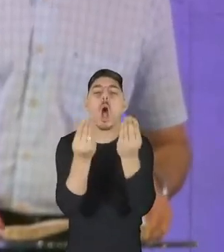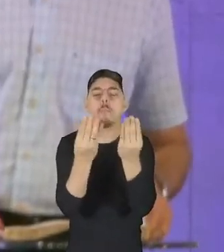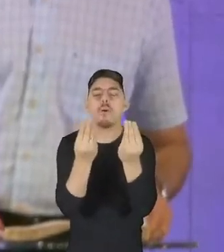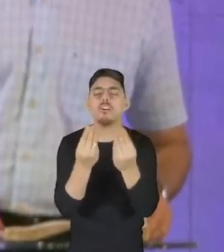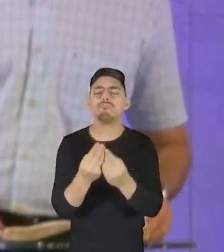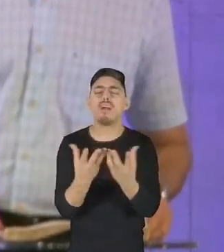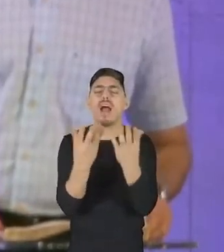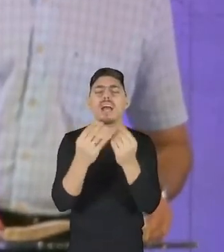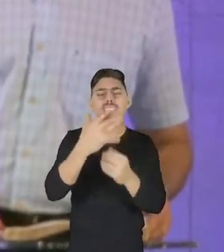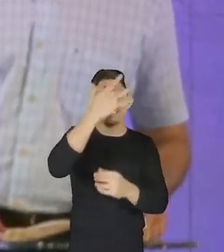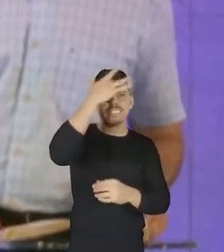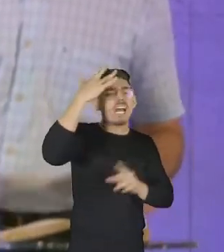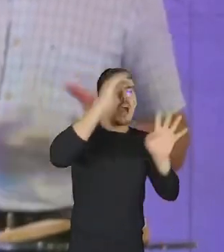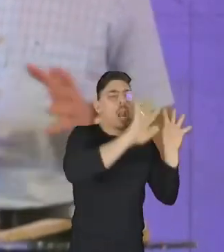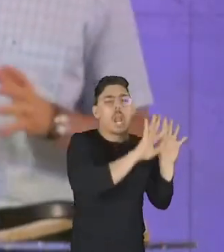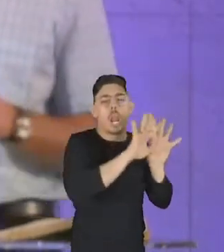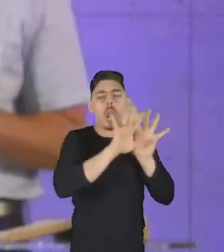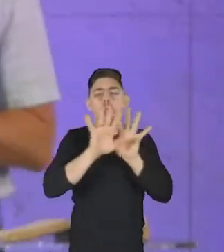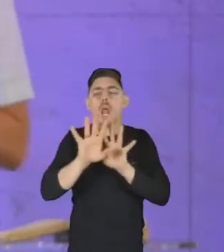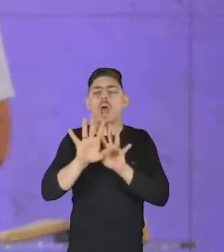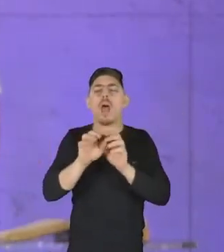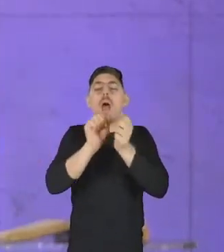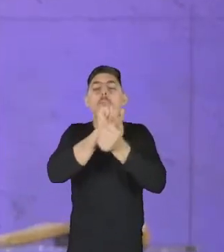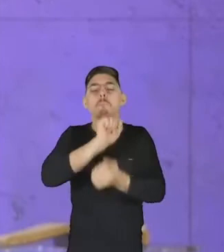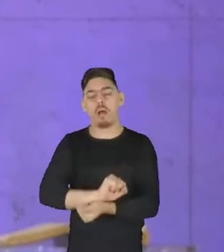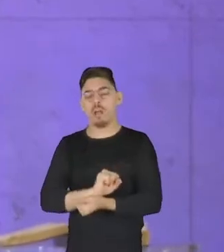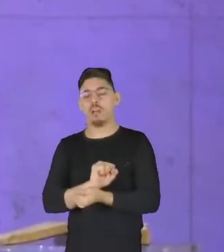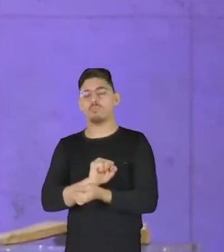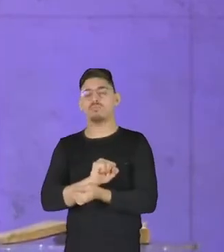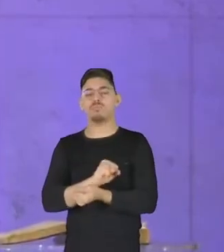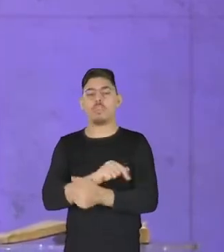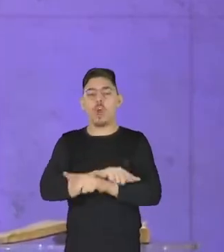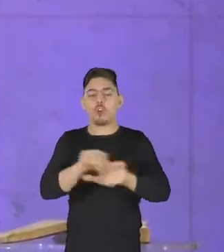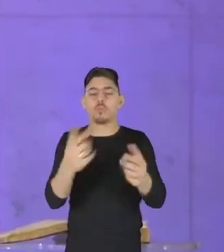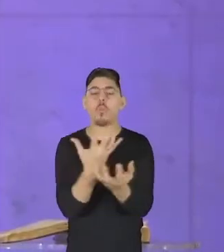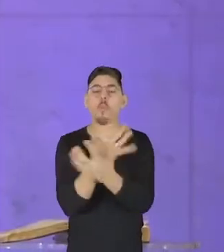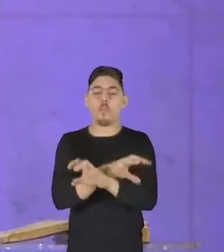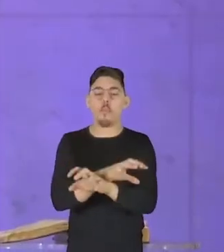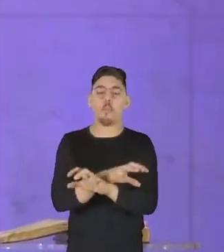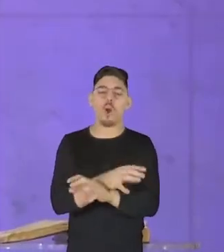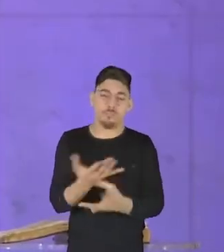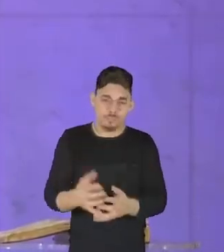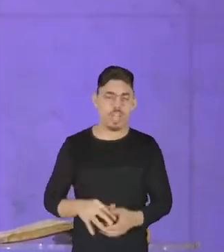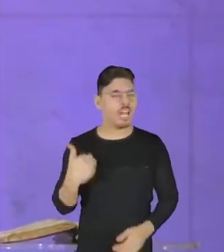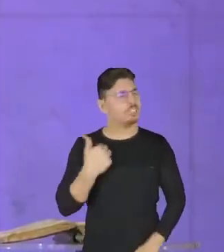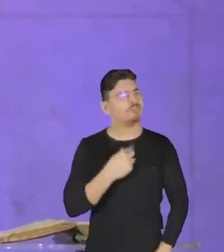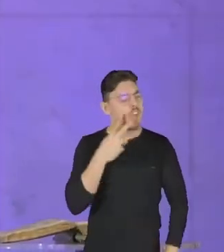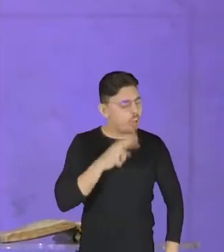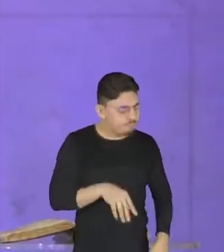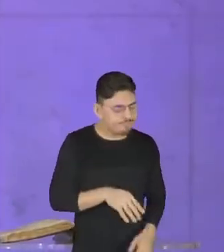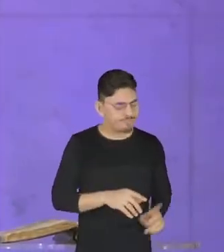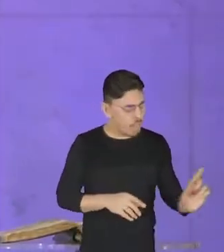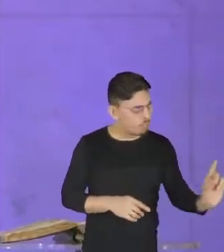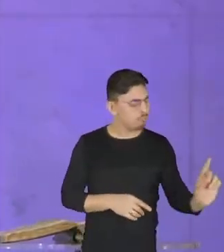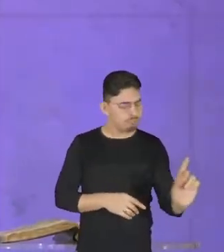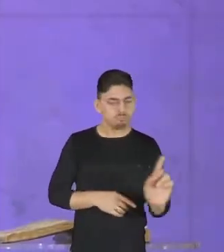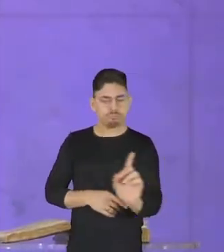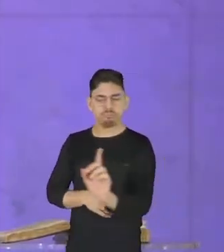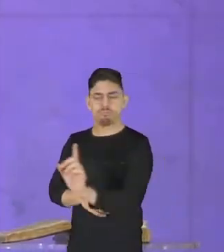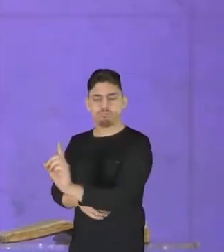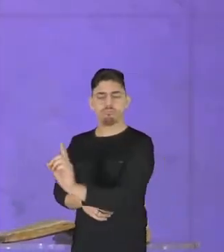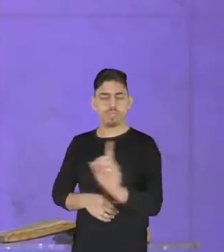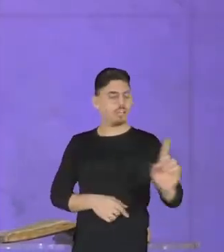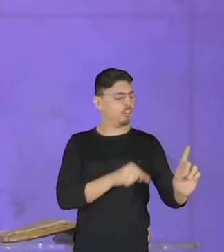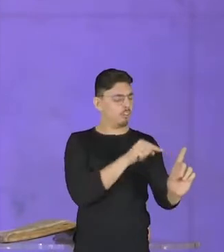no deserto. Nós pensamos, quando olhamos para a caminhada do povo, Egito, deserto, Canaã, nós achamos